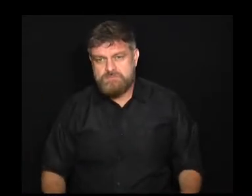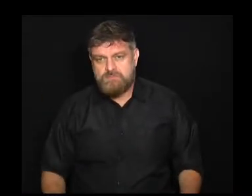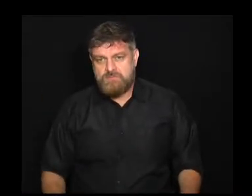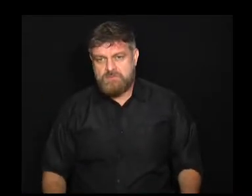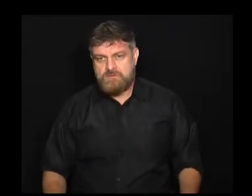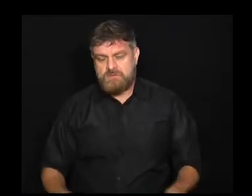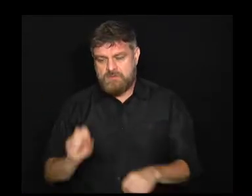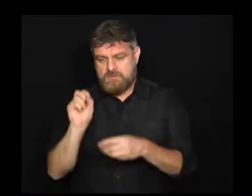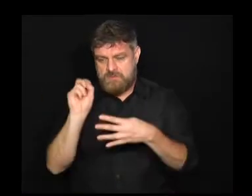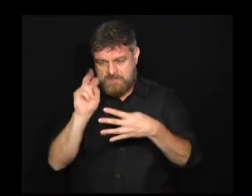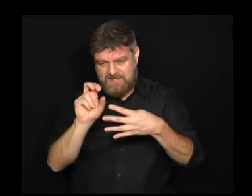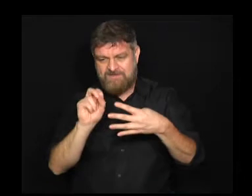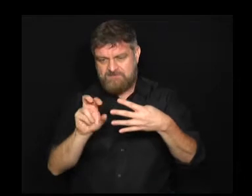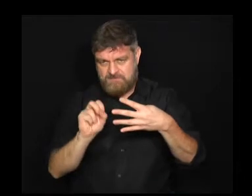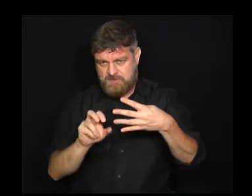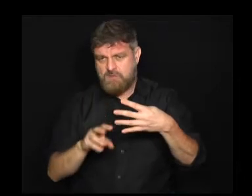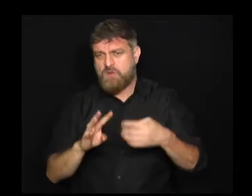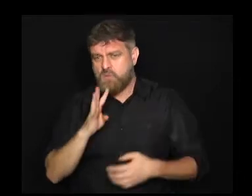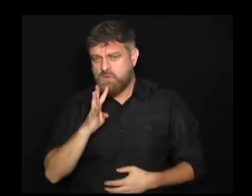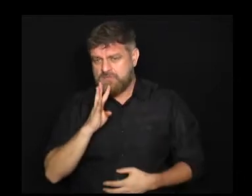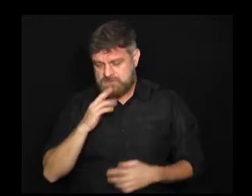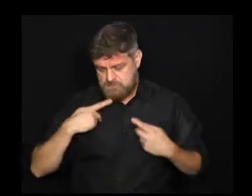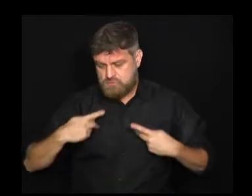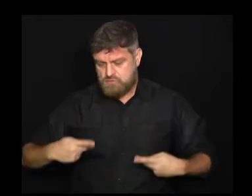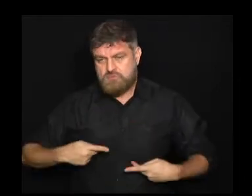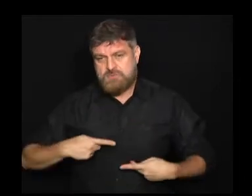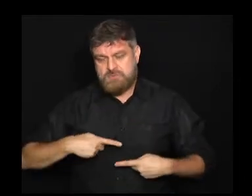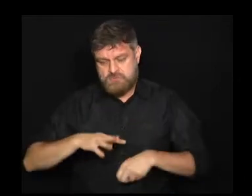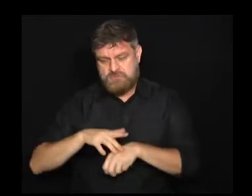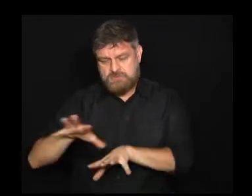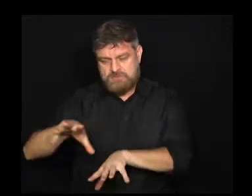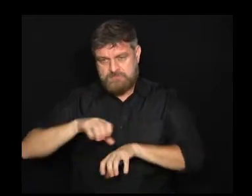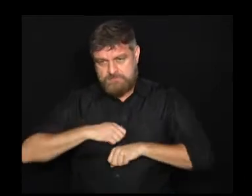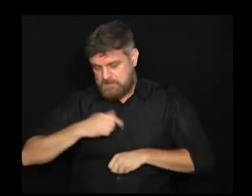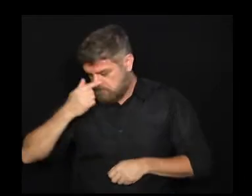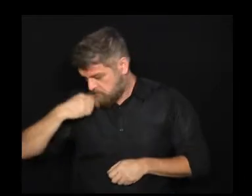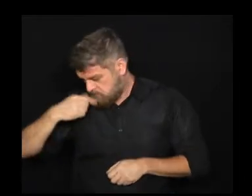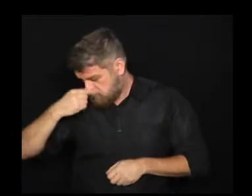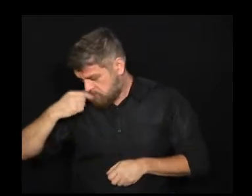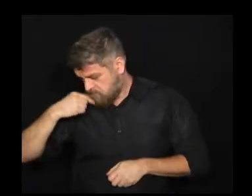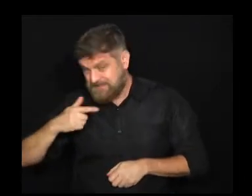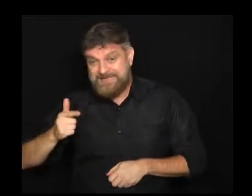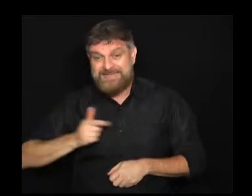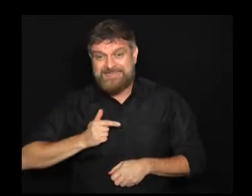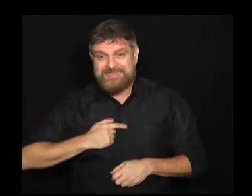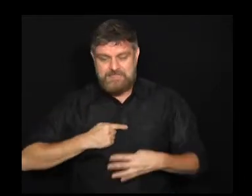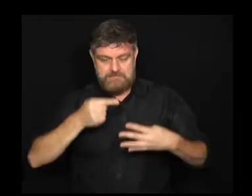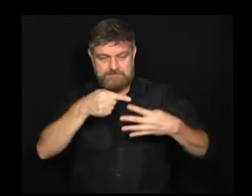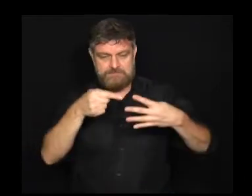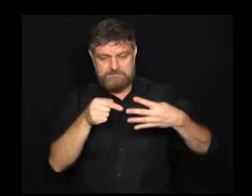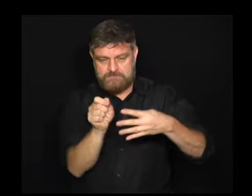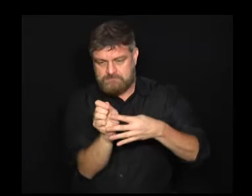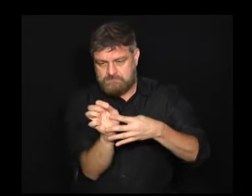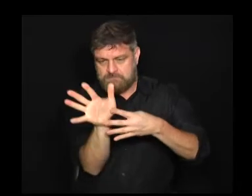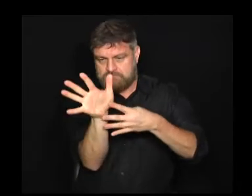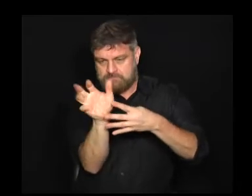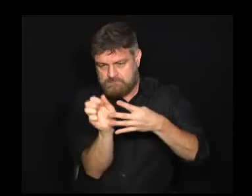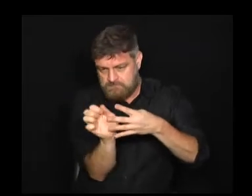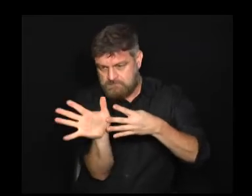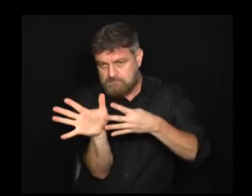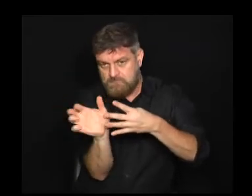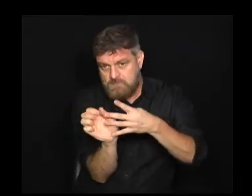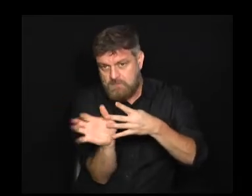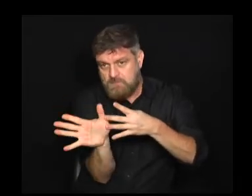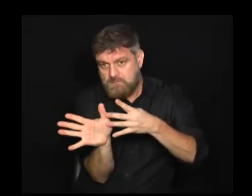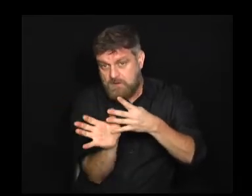já é muito bem conhecido, ele ocorre entre os humanos. O que acontece é que tem outras espécies de coronavírus que